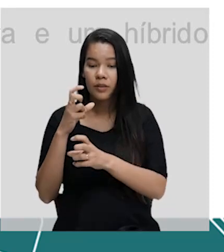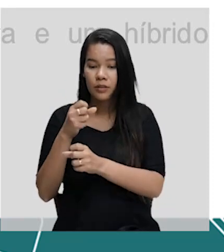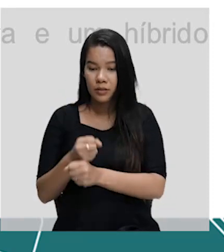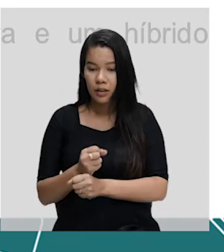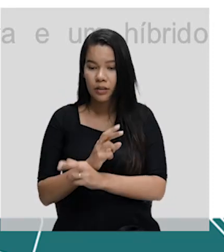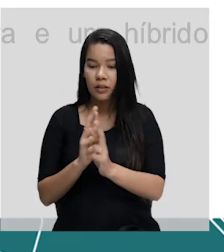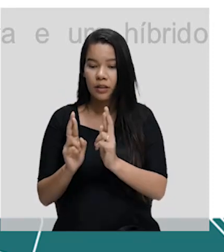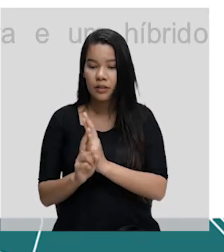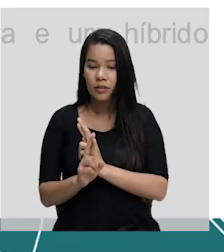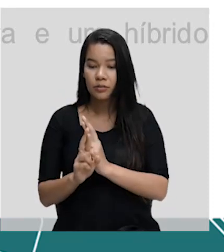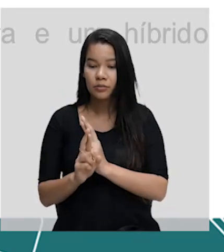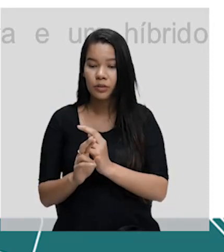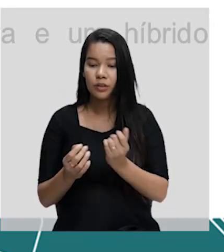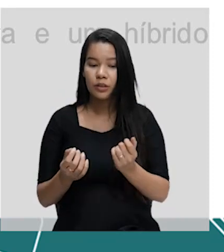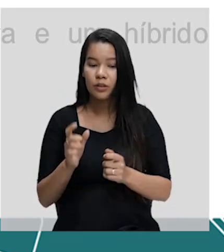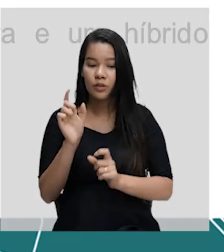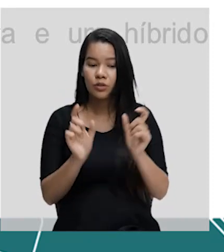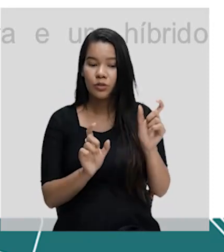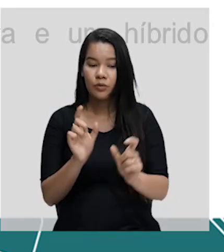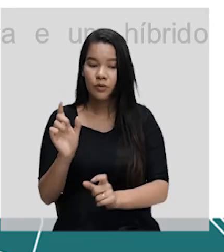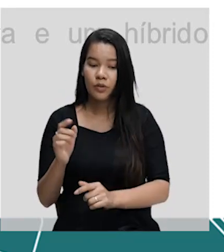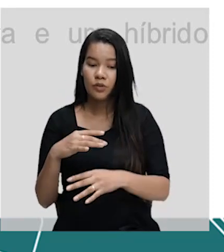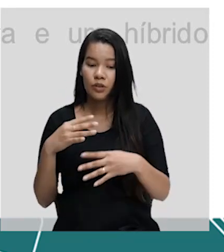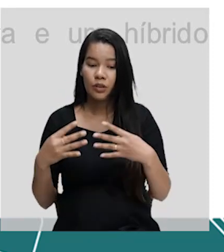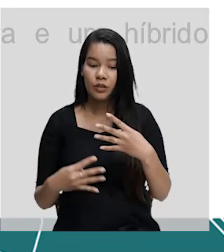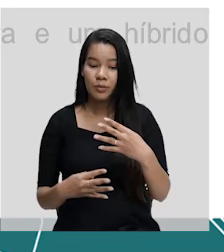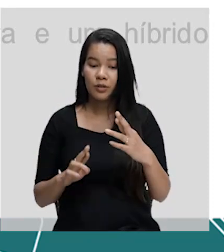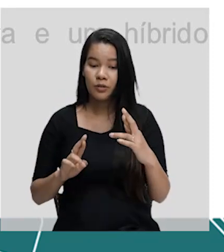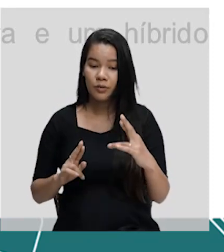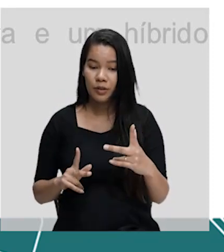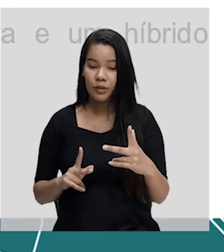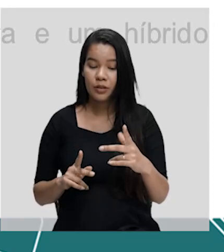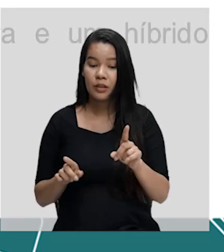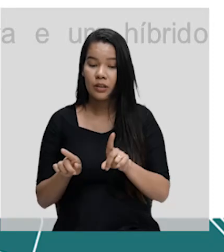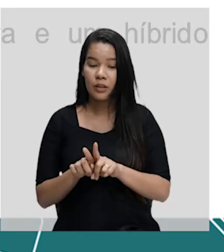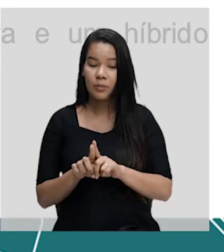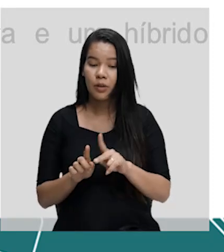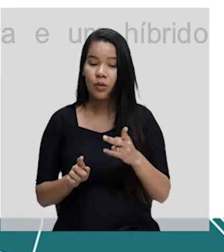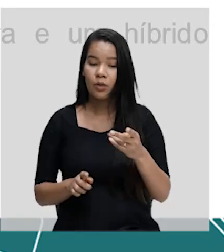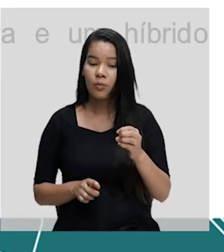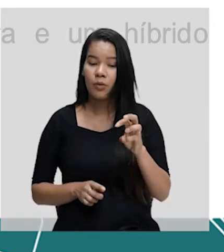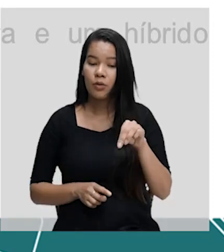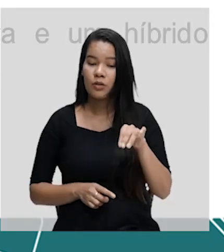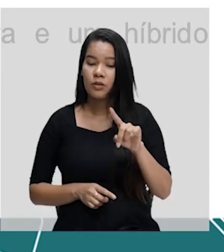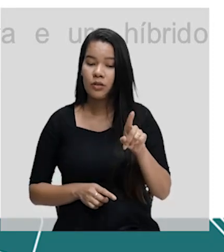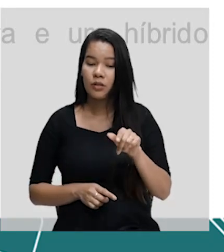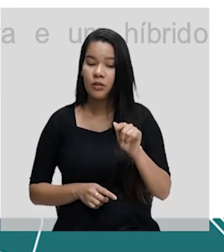distintos e homozigotos. Visando a utilização prática da heterose,